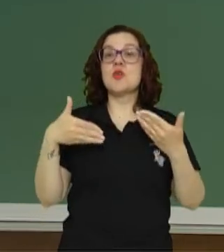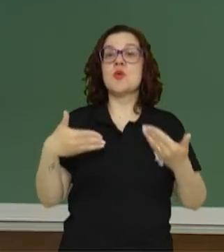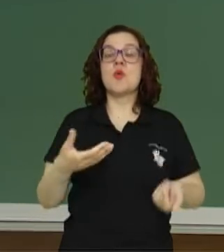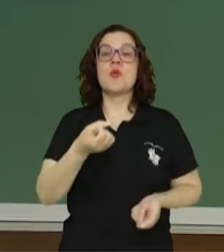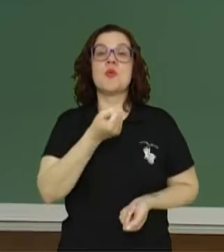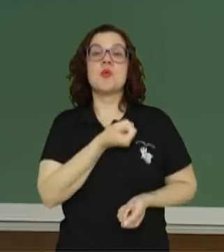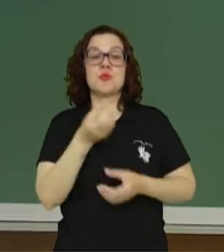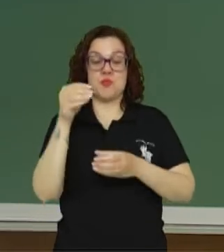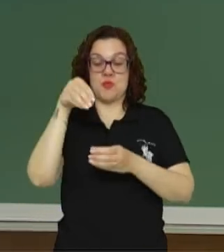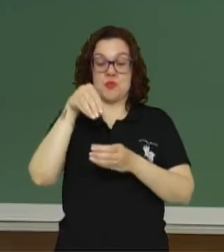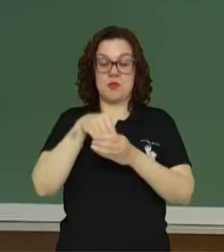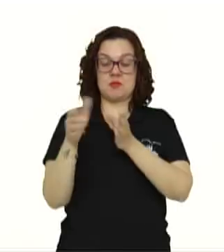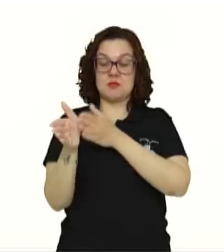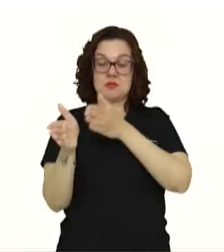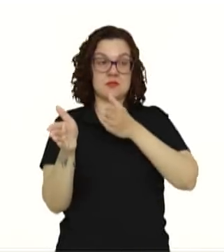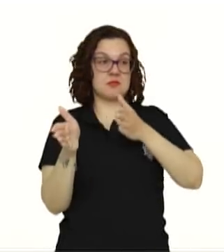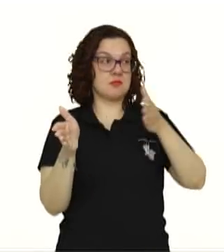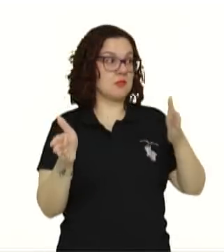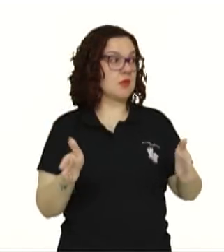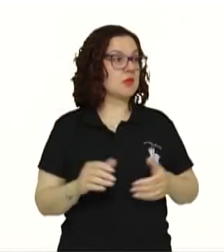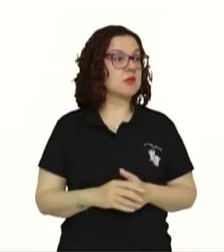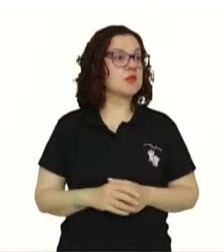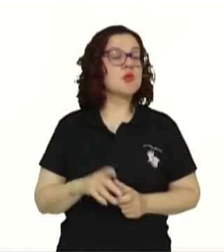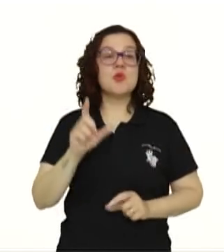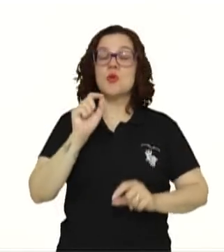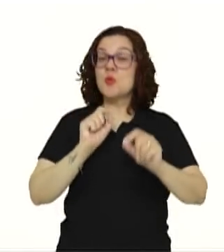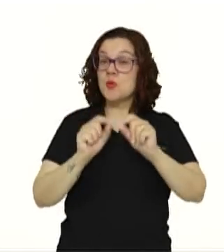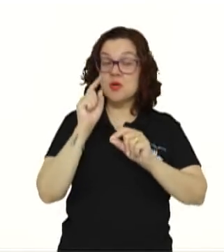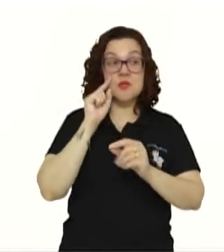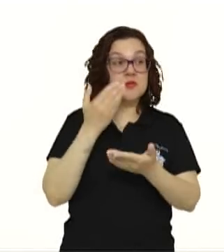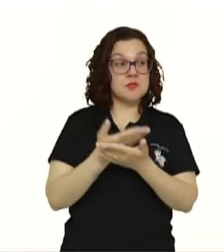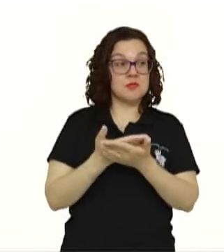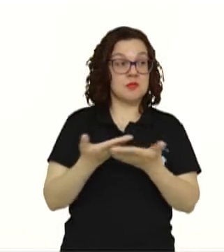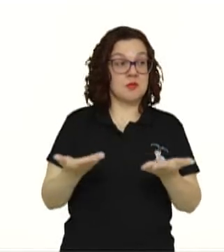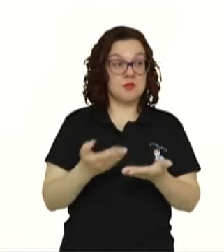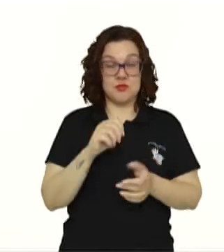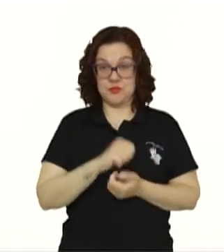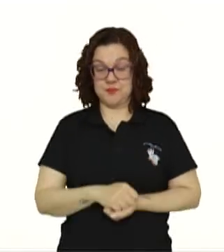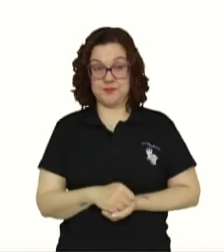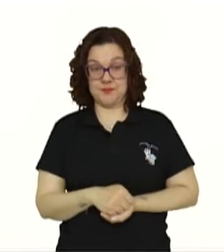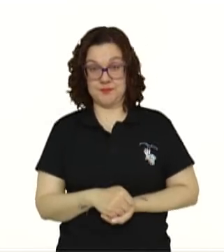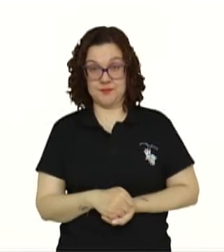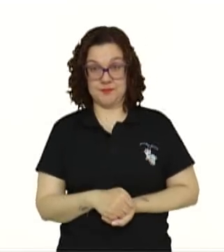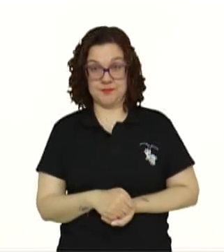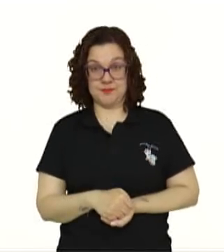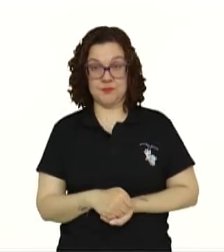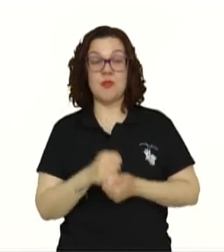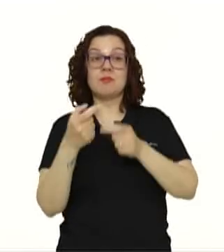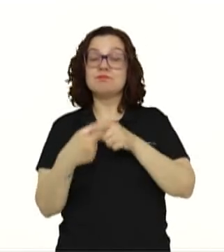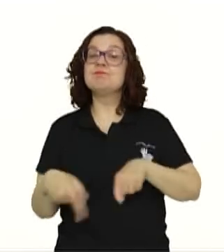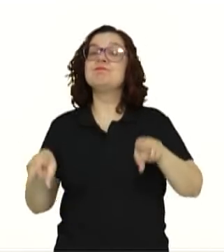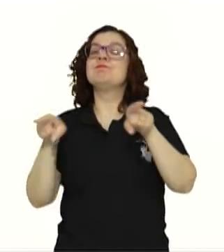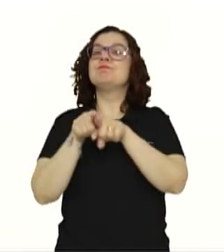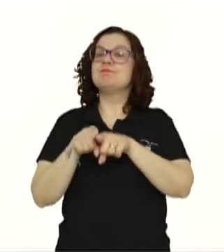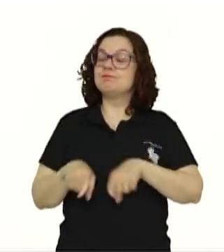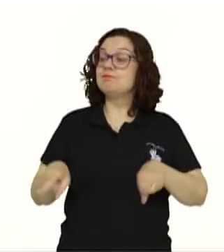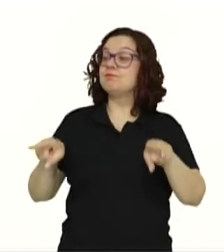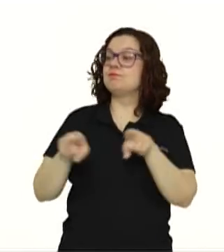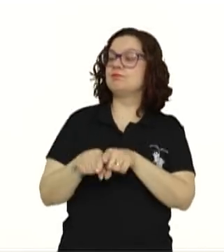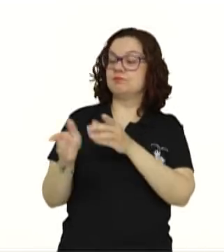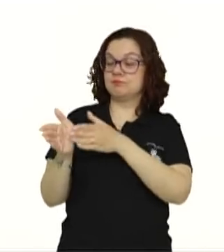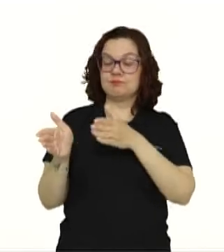números dentro da minha sequência. O que nós vamos ver hoje? Lei de recorrência de sequências